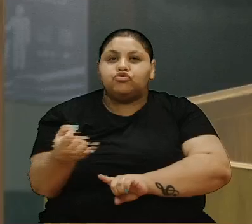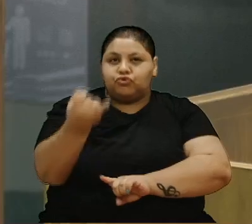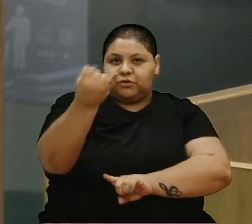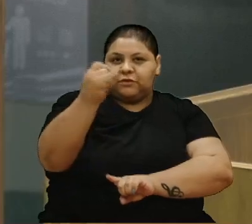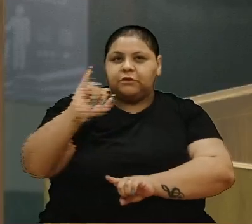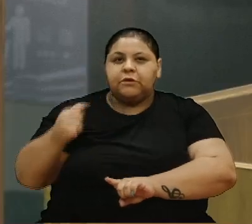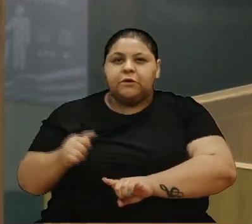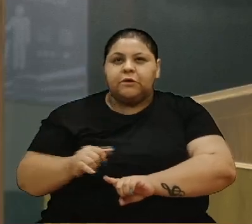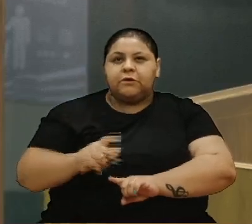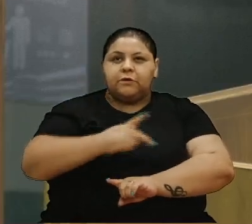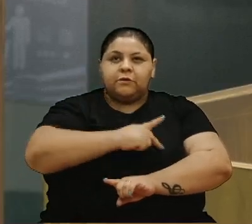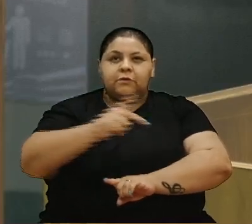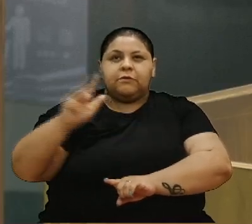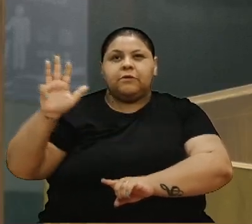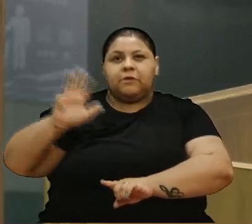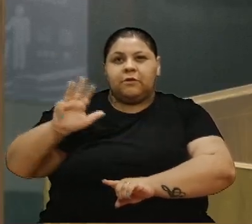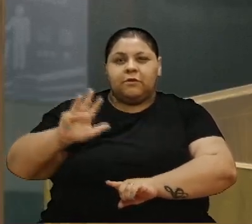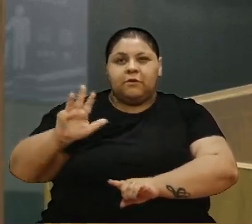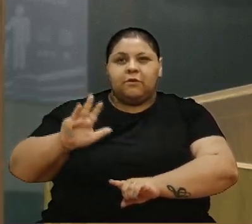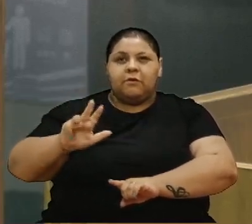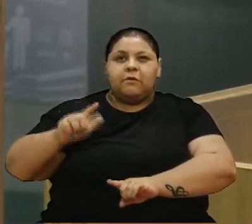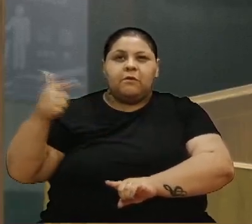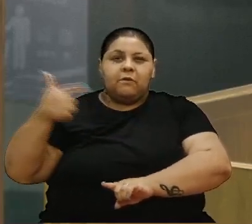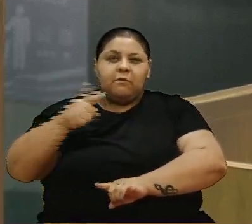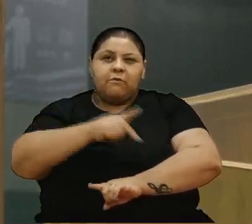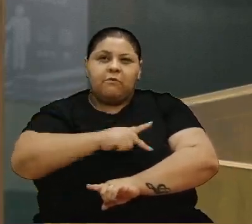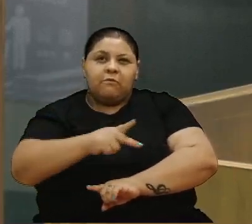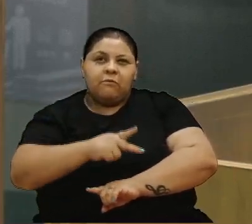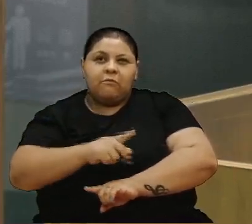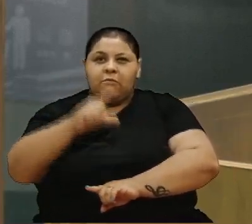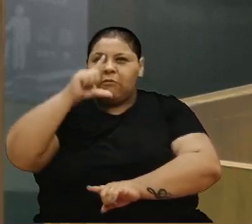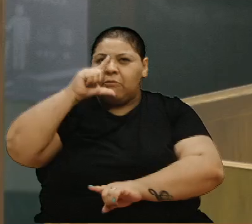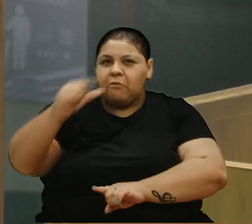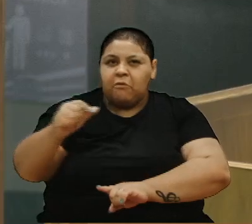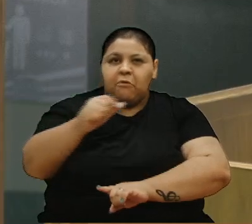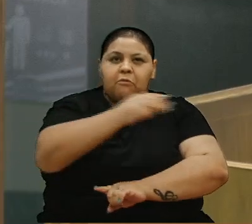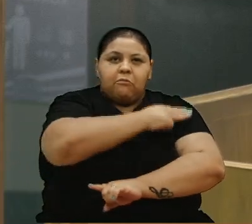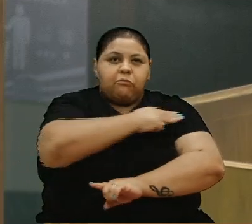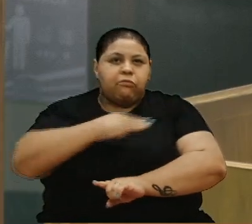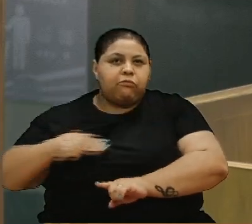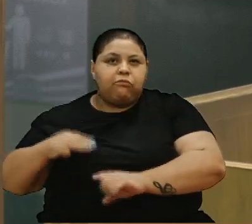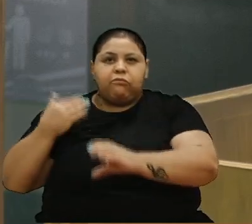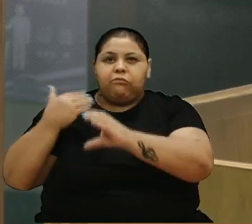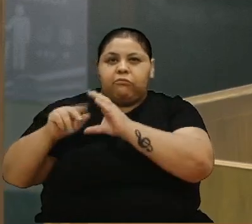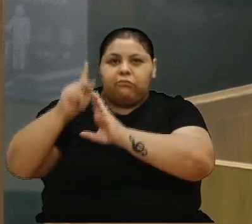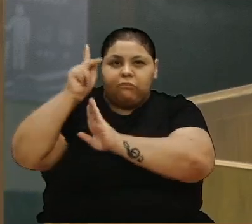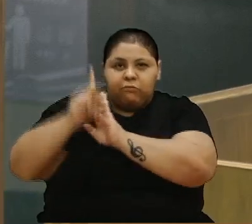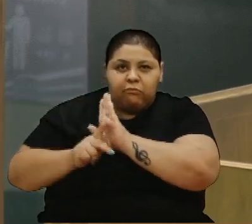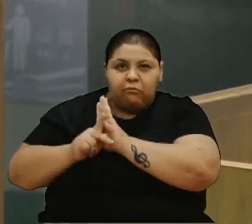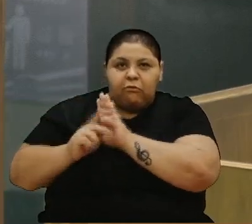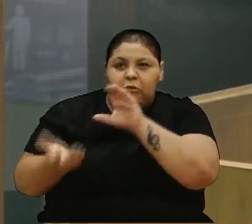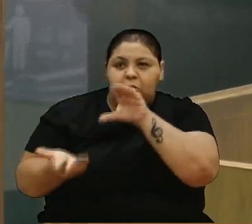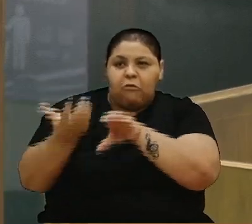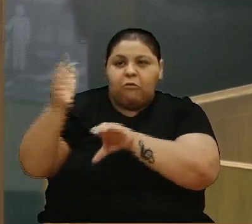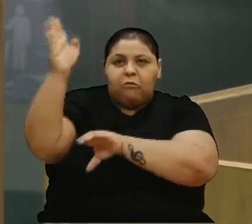Lula, vice-presidente Geraldo Alckmin, ministros que se encaminharam esse projeto ao Congresso